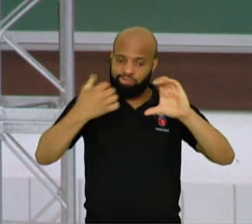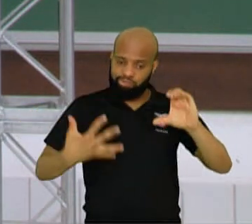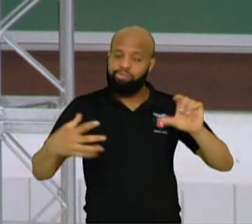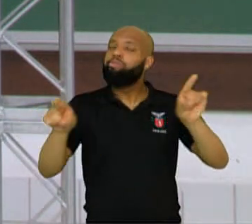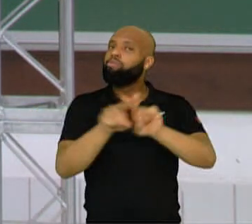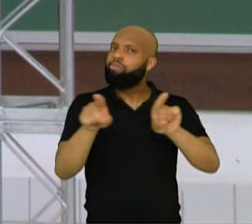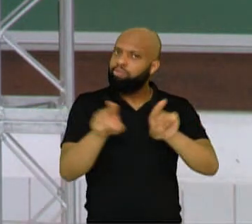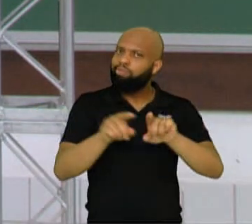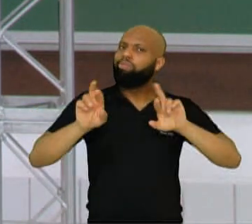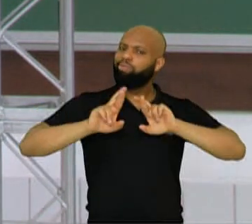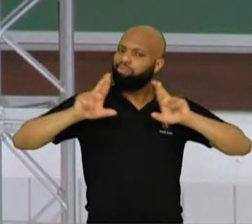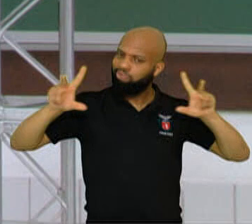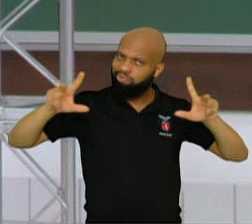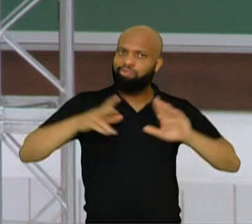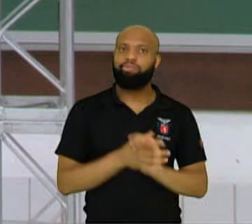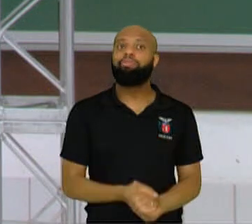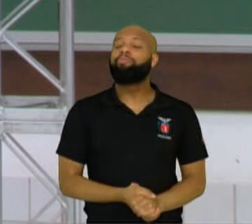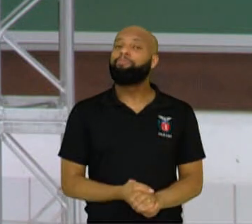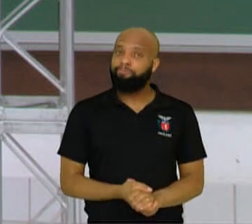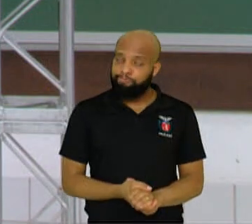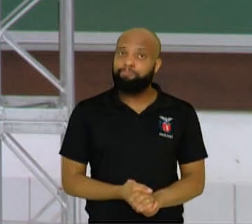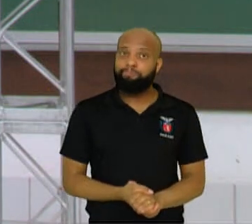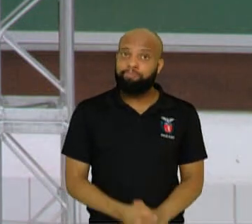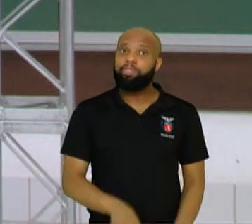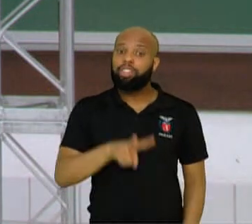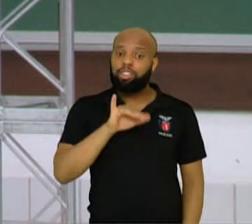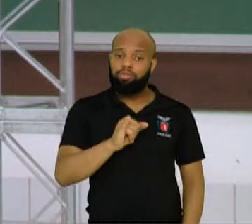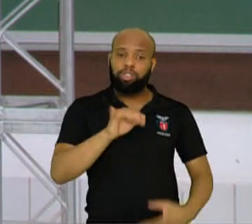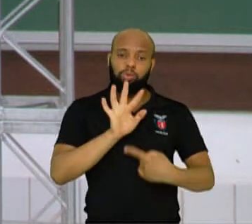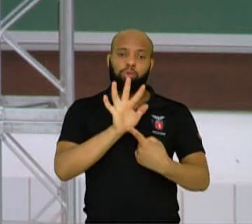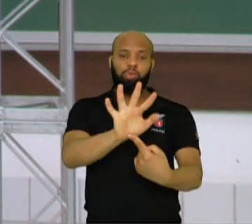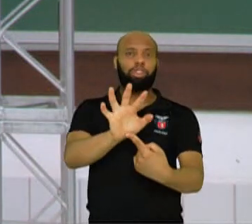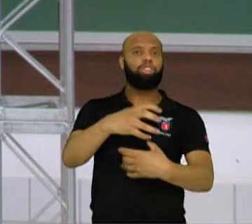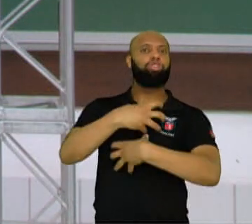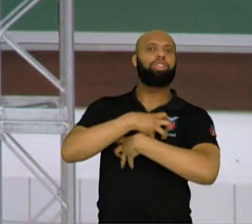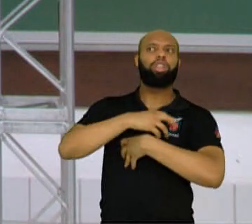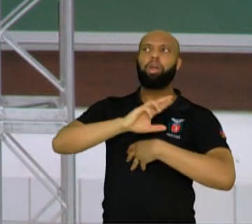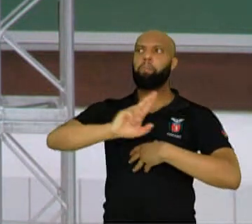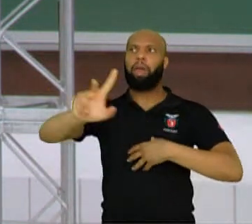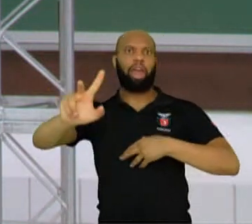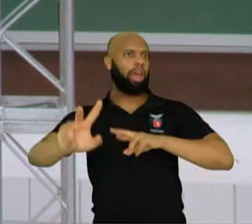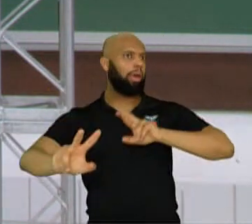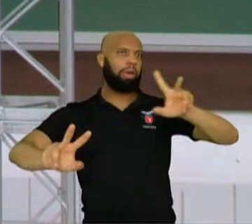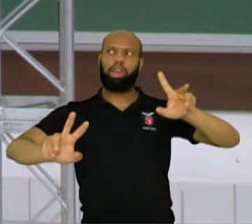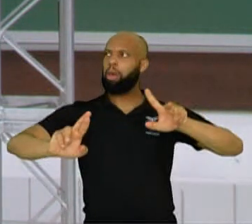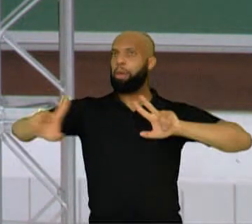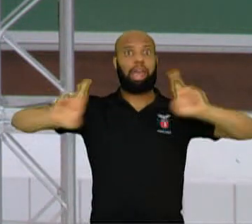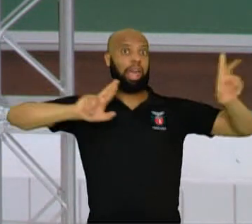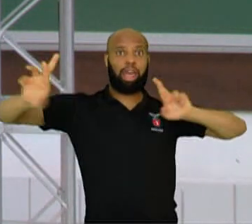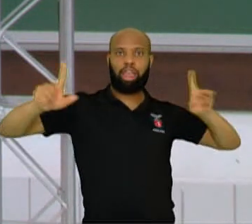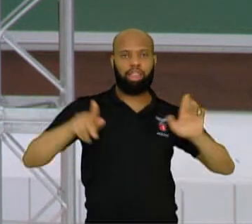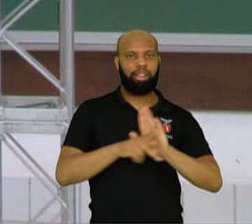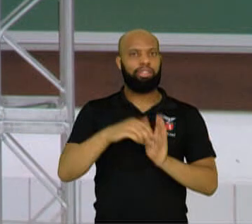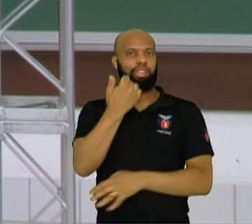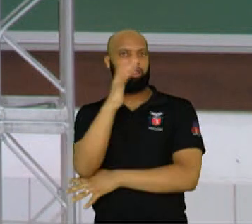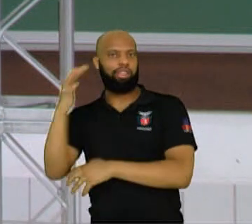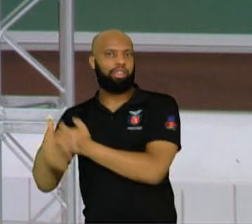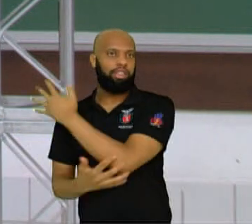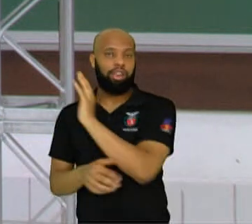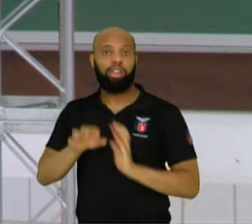características diferentes. Eles vão se apresentar de maneiras diferentes na natureza. E é isso que nós